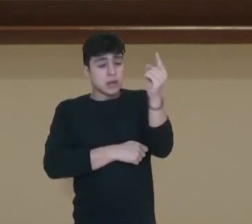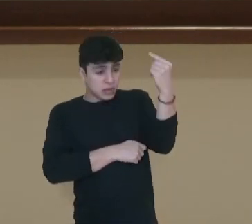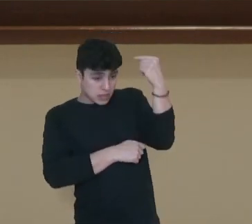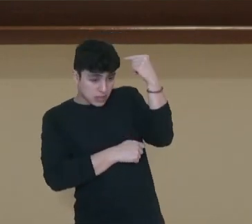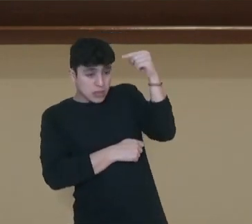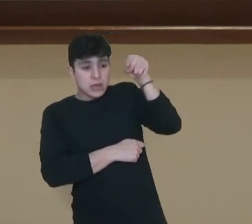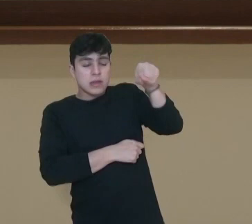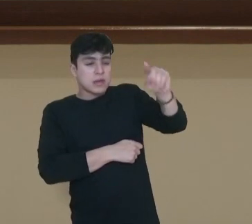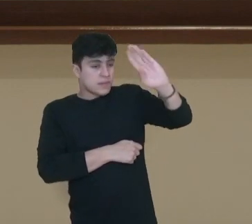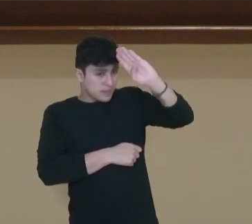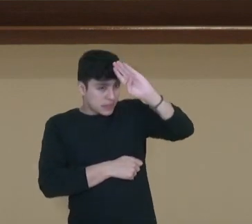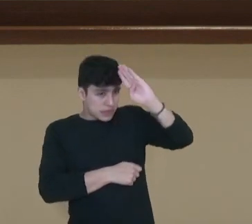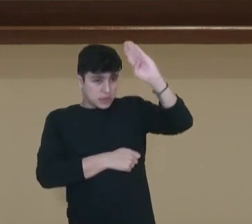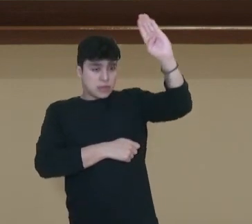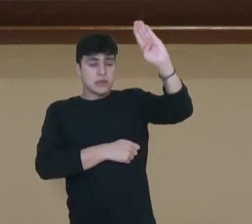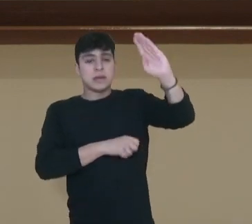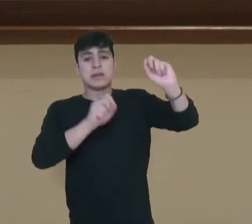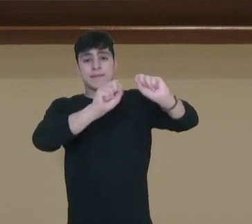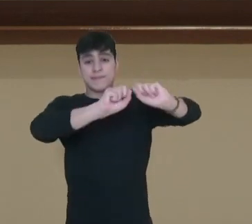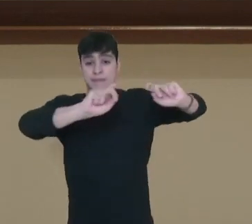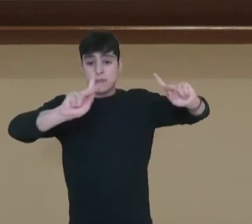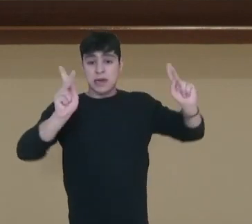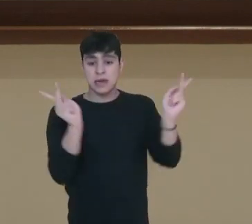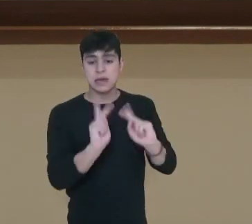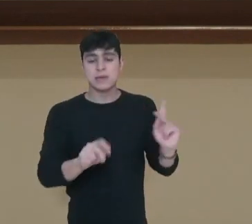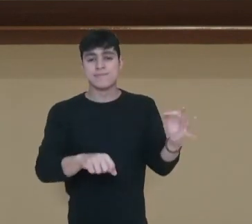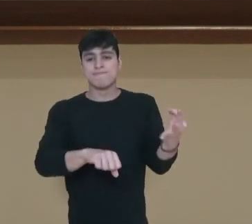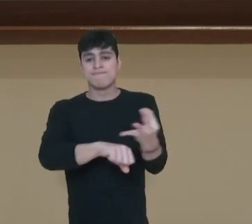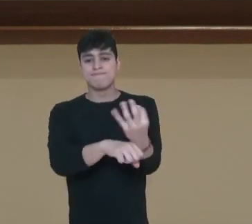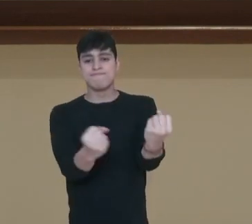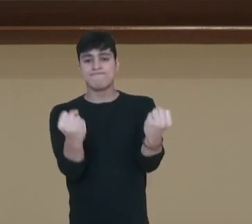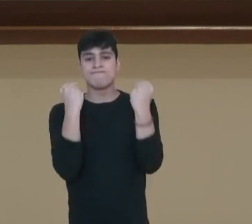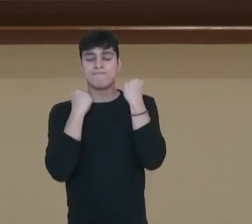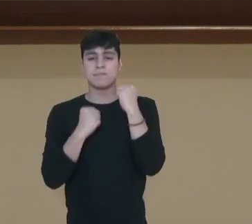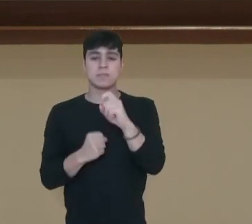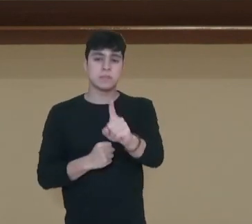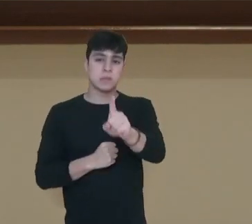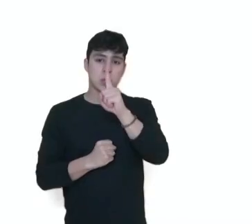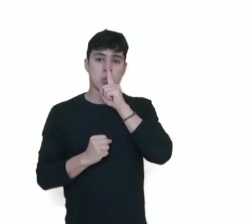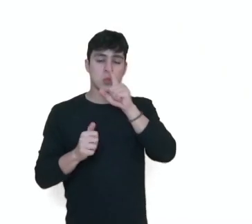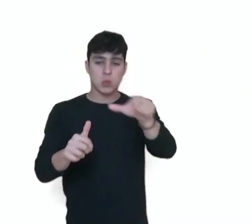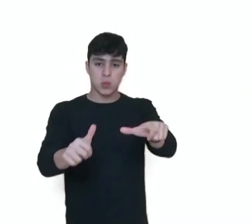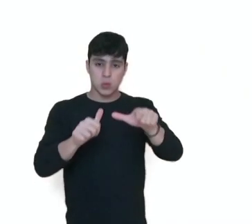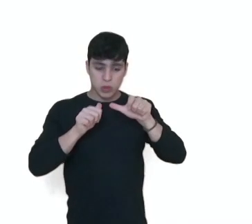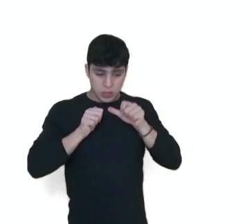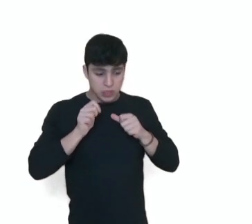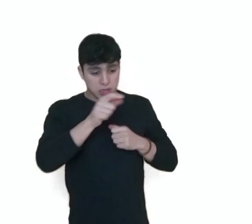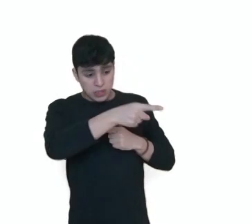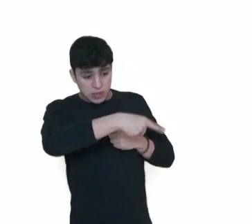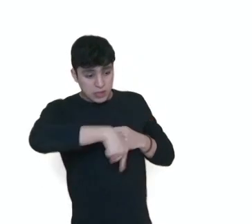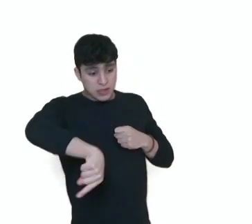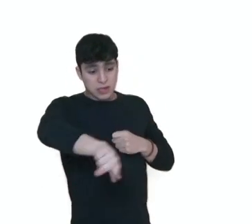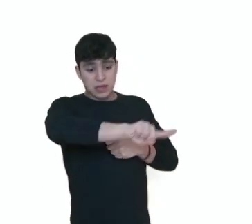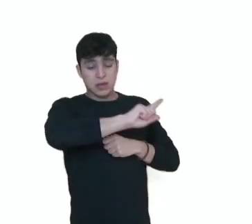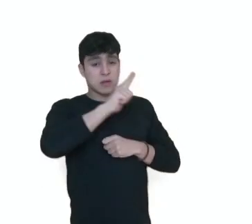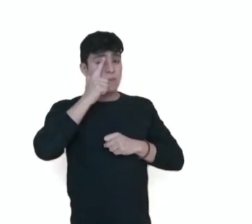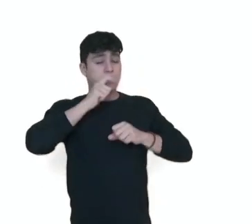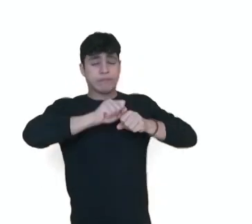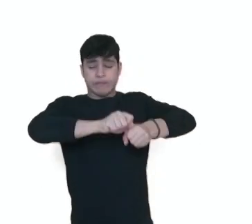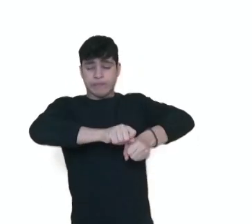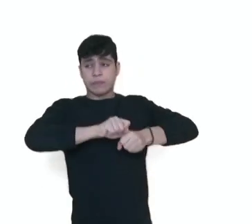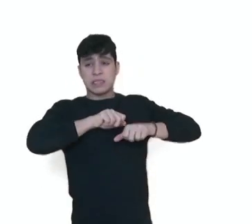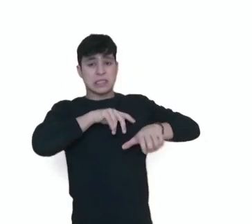uma resistência pacífica. Bom, a gente vai ver que a resistência pacífica ela vai alcançar uma popularidade e